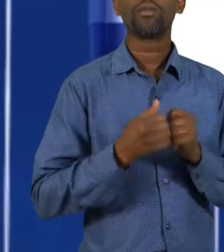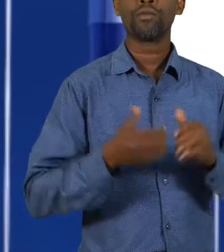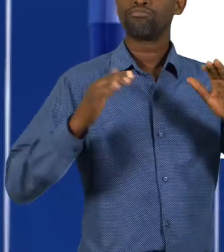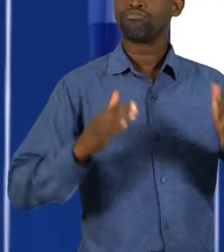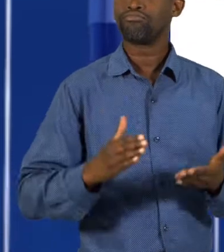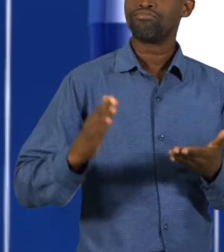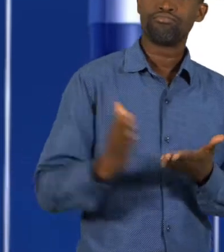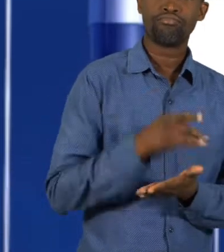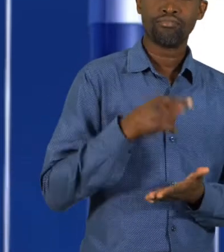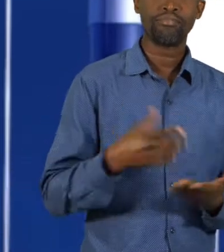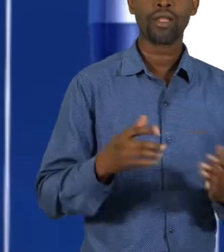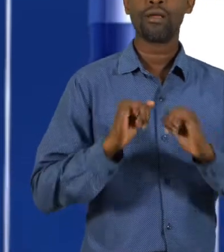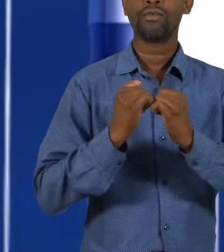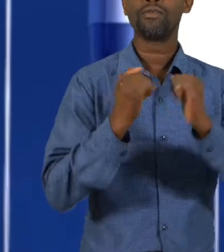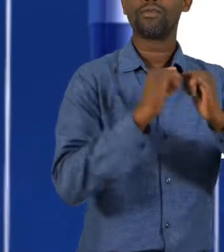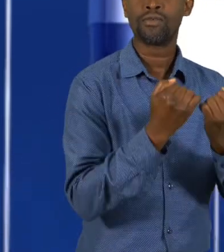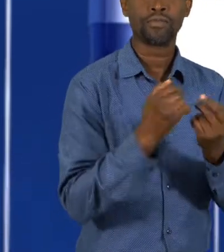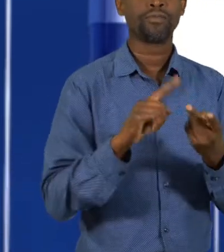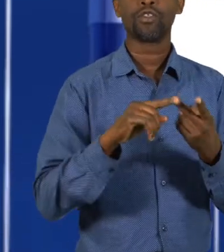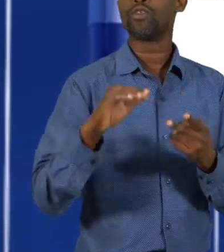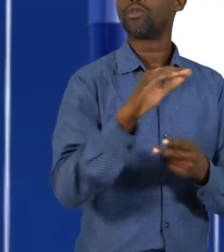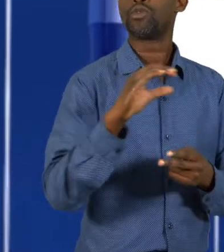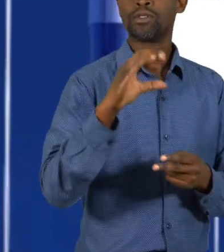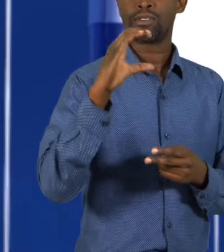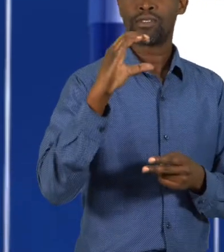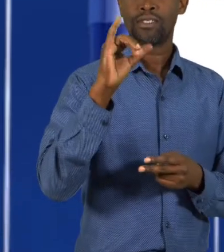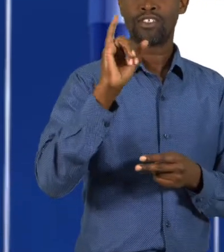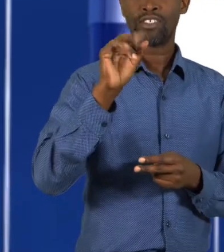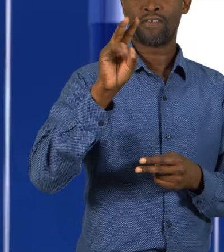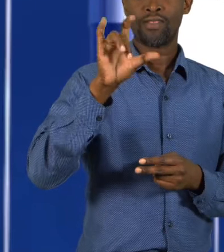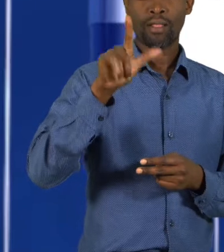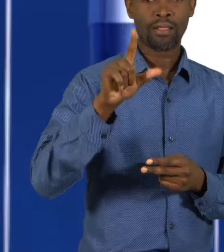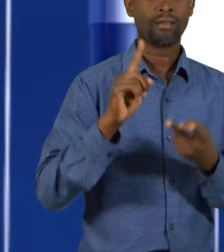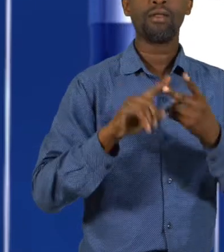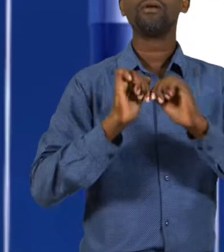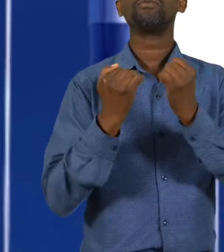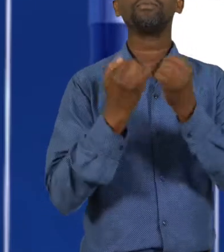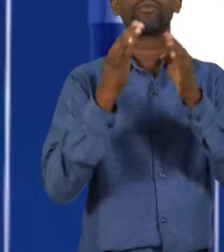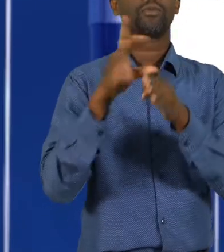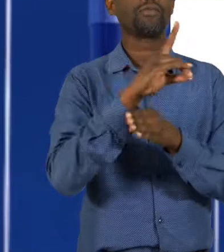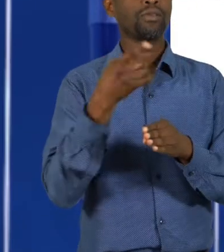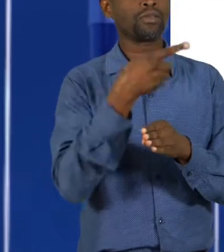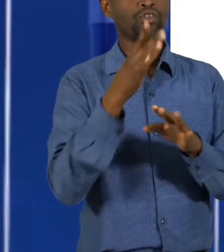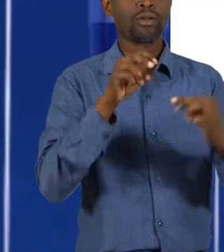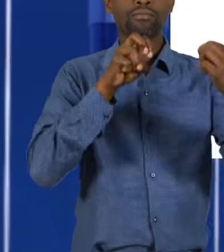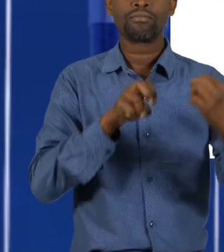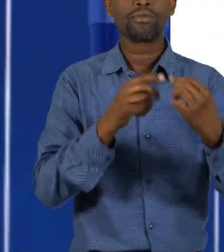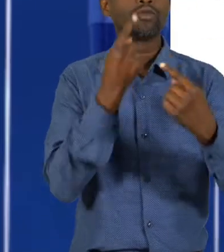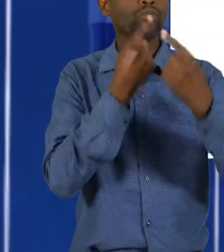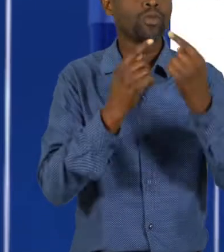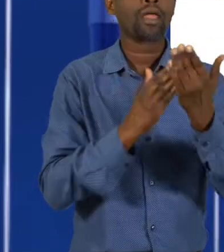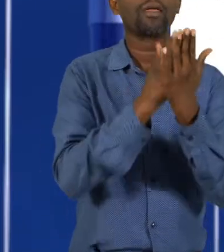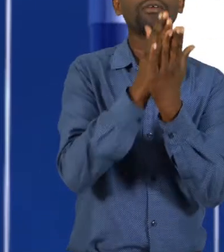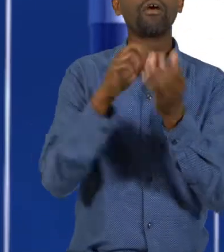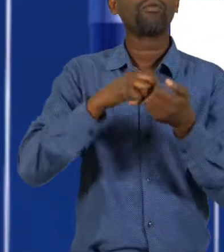este problema, organizações da sociedade civil, associações de pessoas com deficiência e gênero, discutiram estratégias para usar